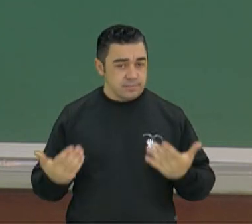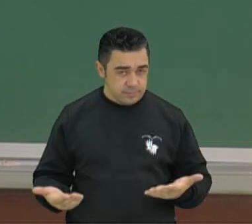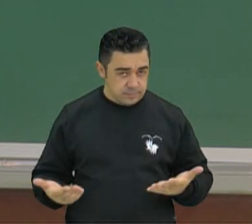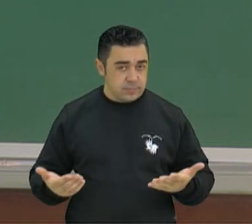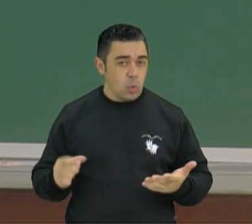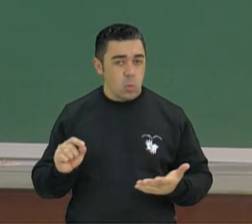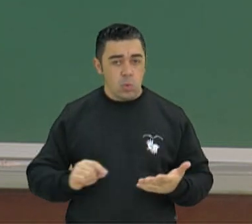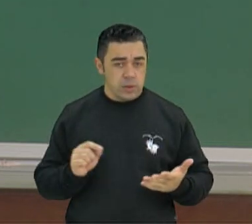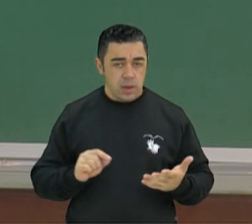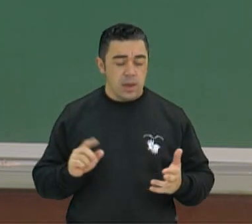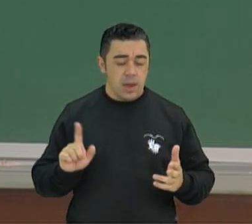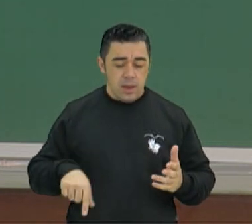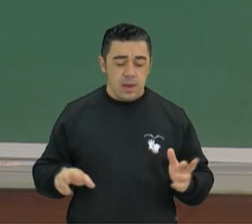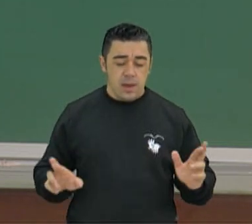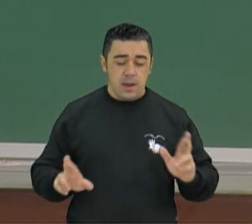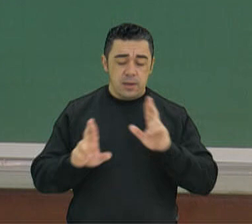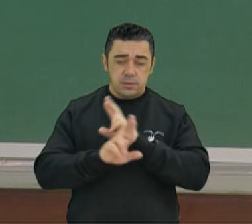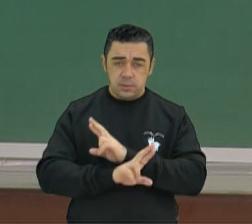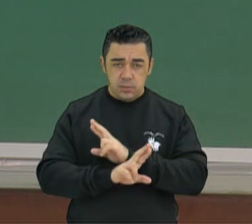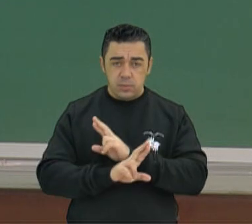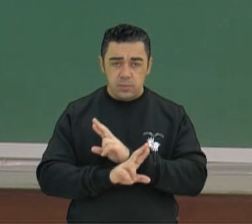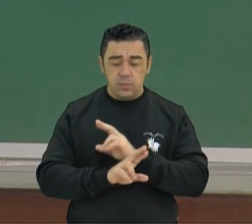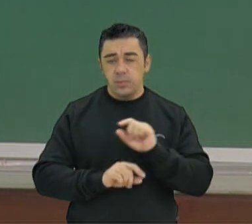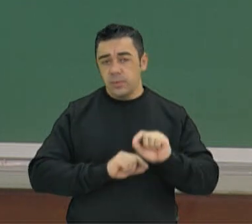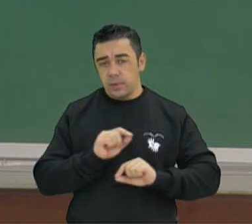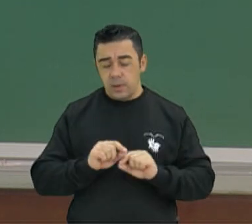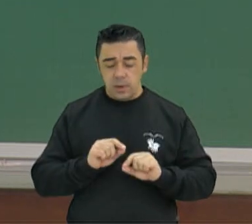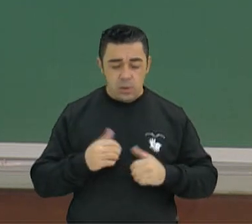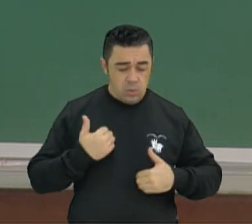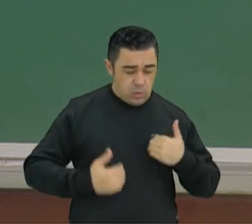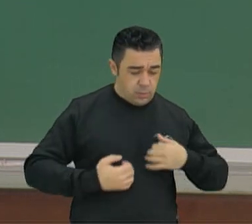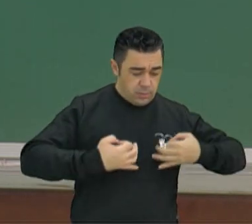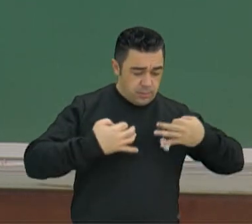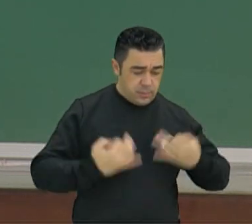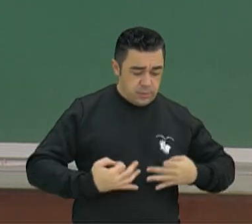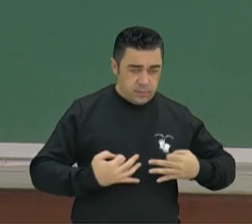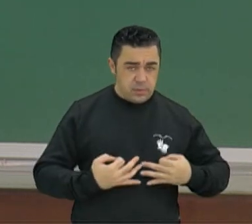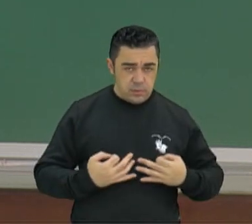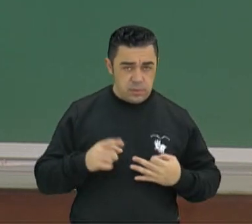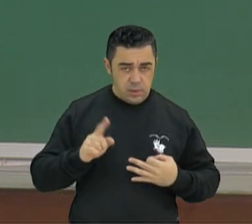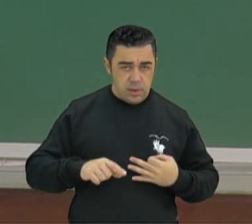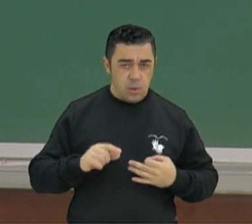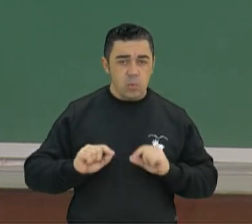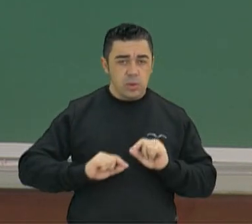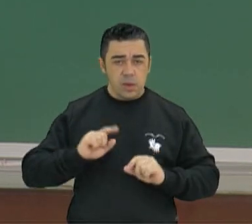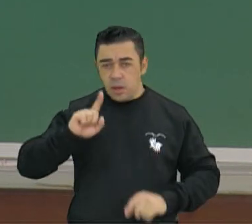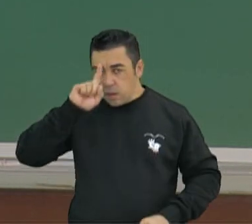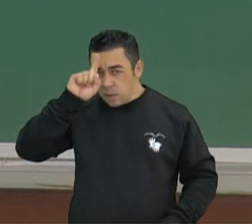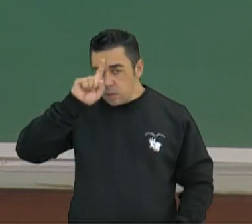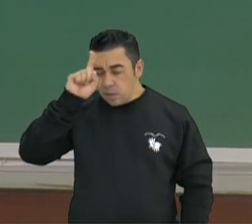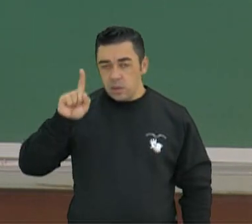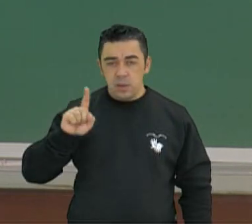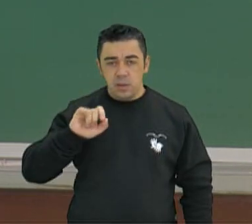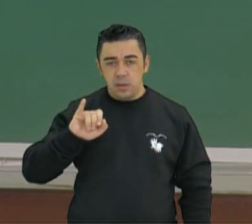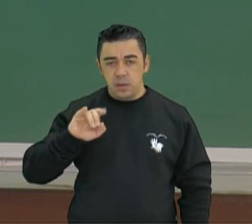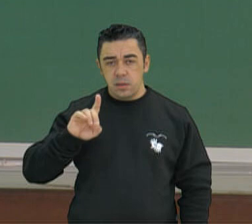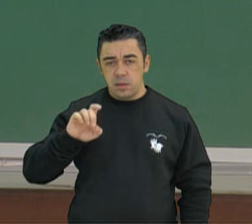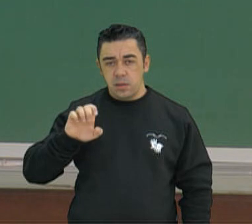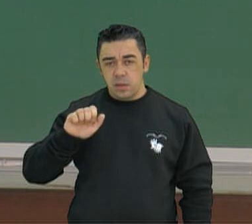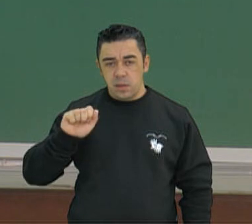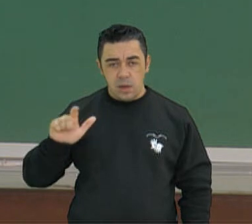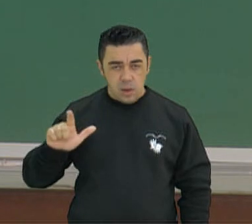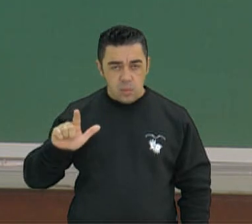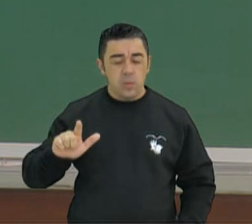essa associação entre alcançar o ideal de corpo, o ideal que é colocado para nós, e a